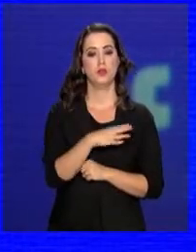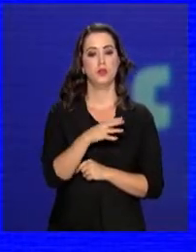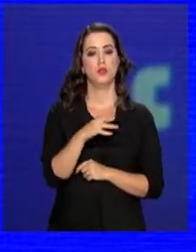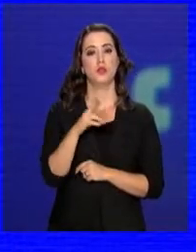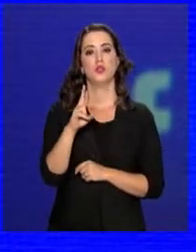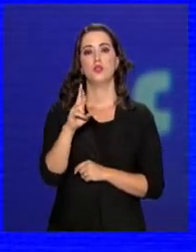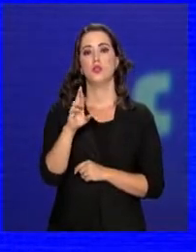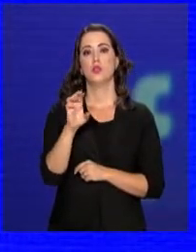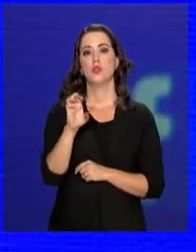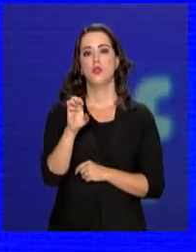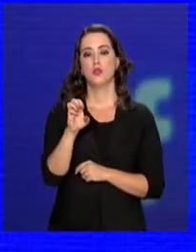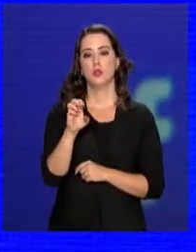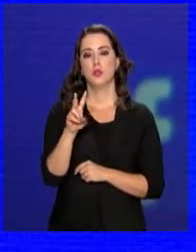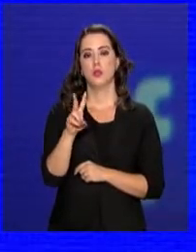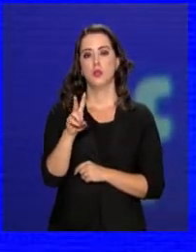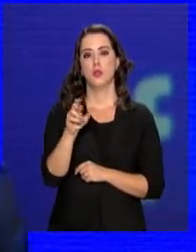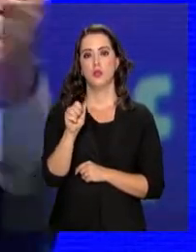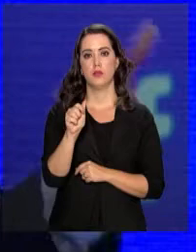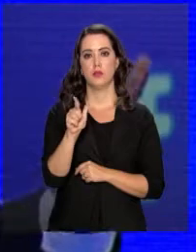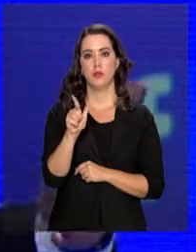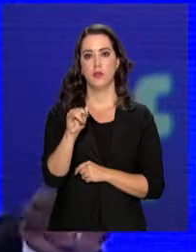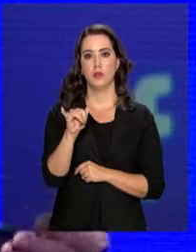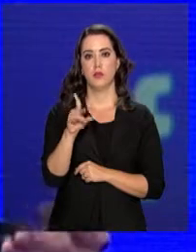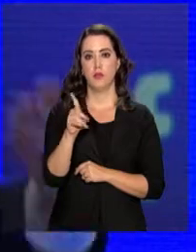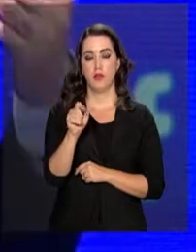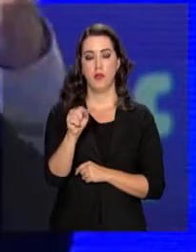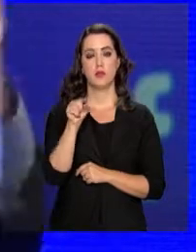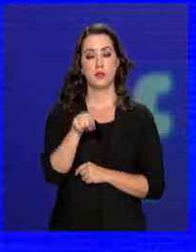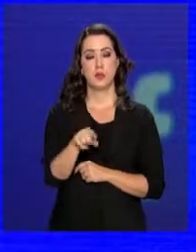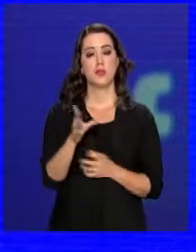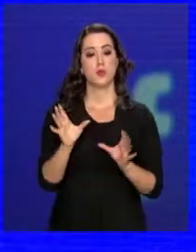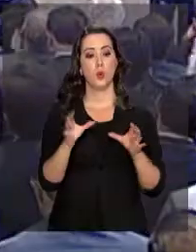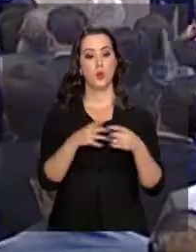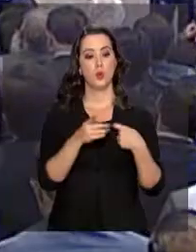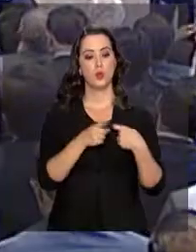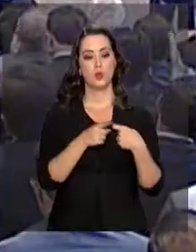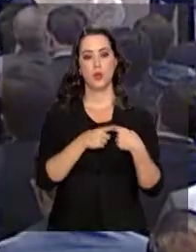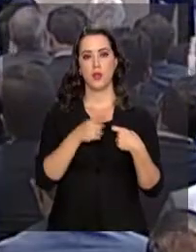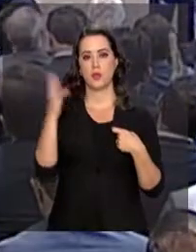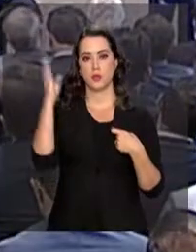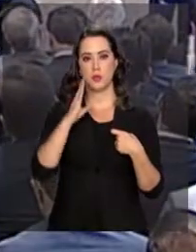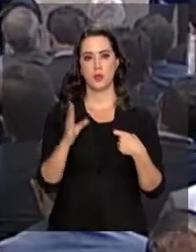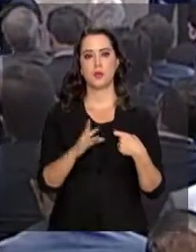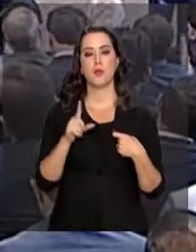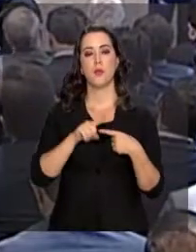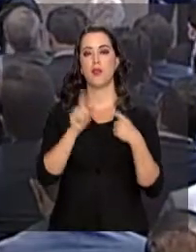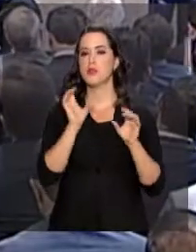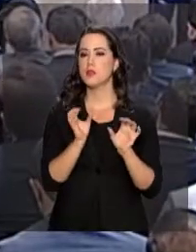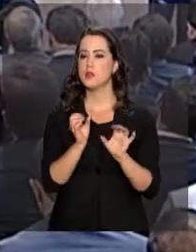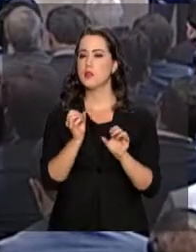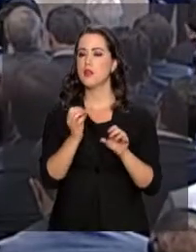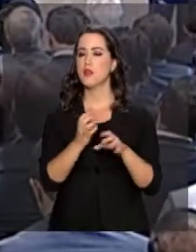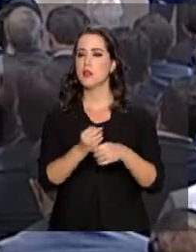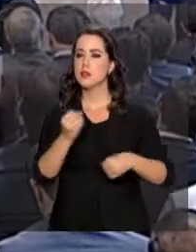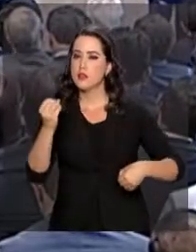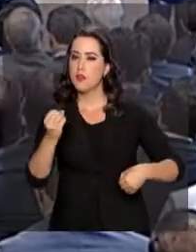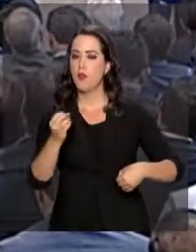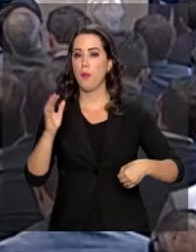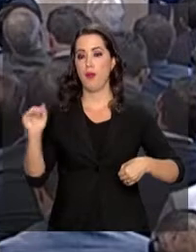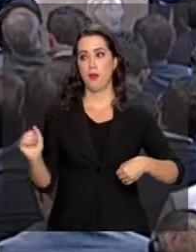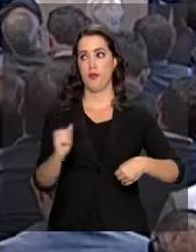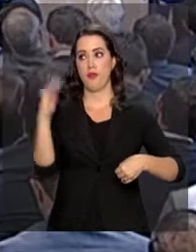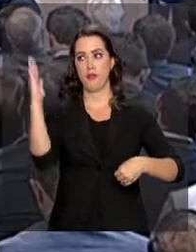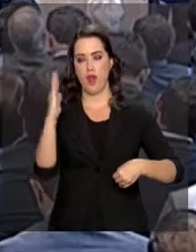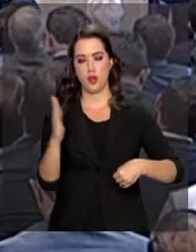revalida para que esses médicos brasileiros formados no exterior possam efetivamente